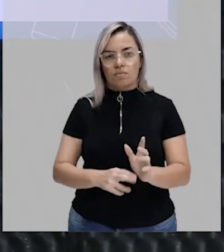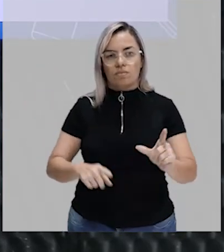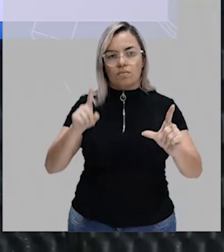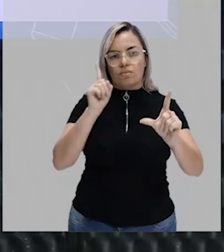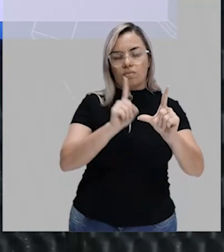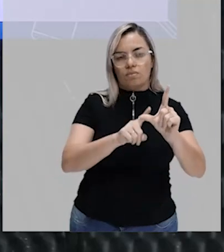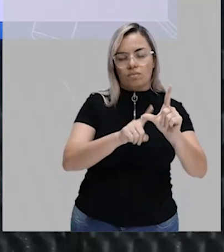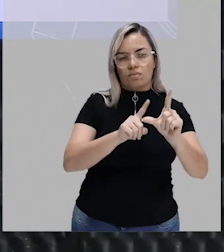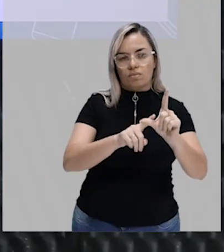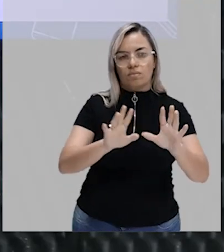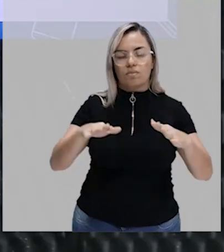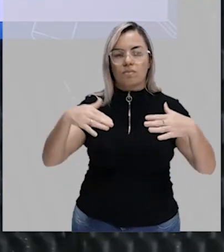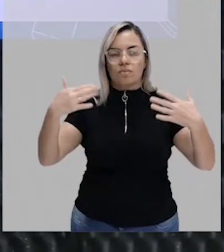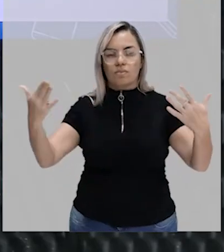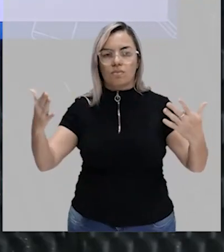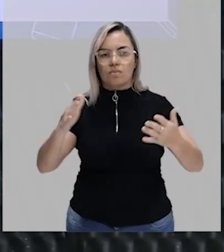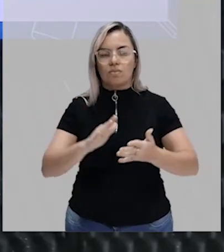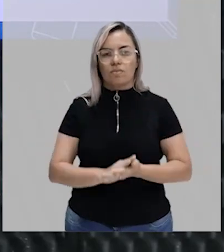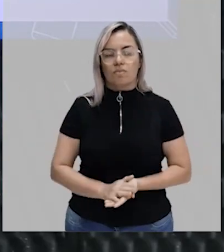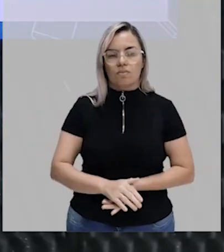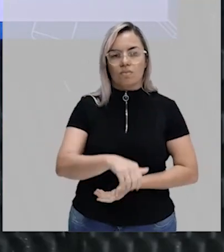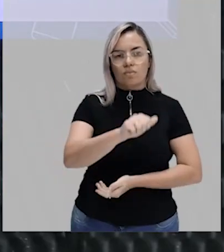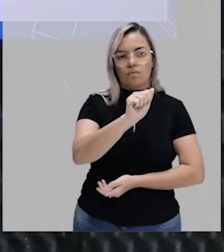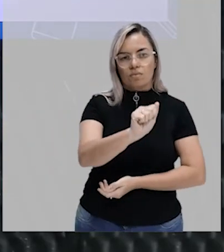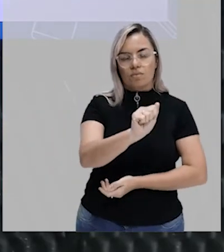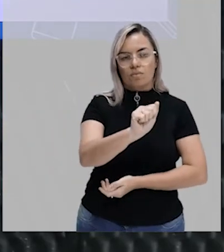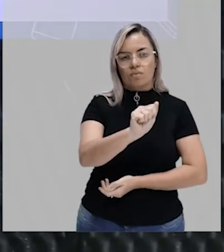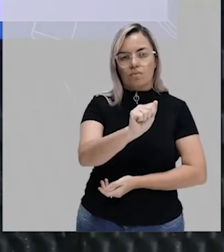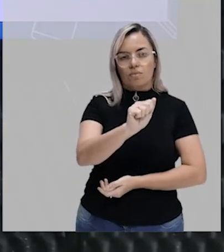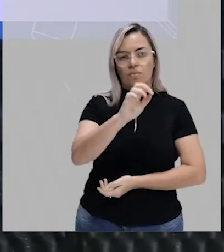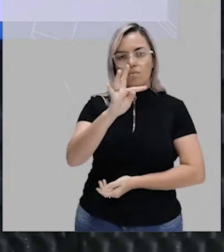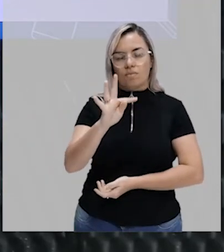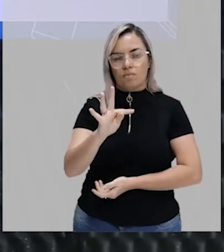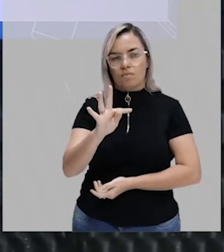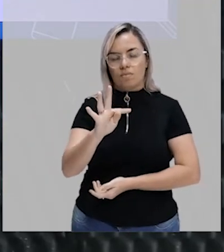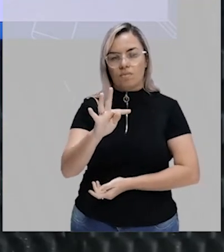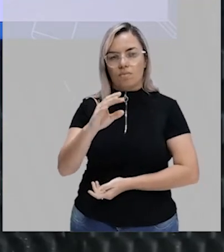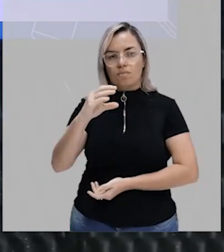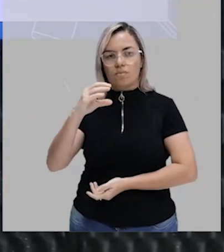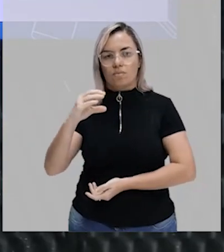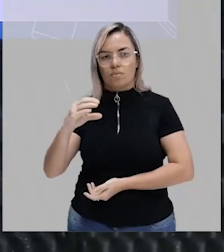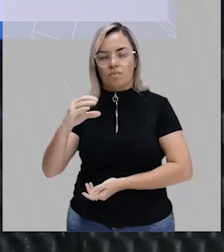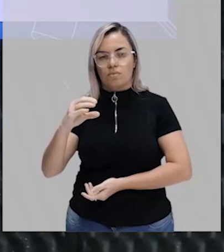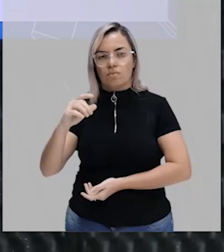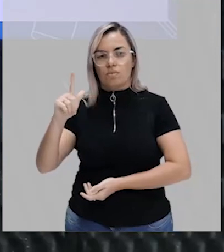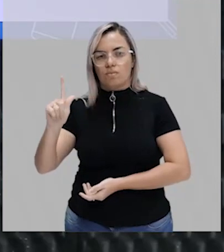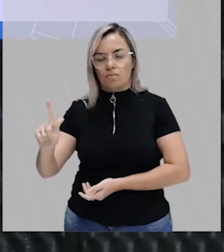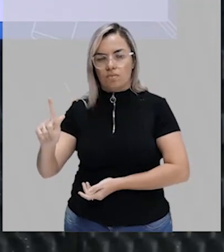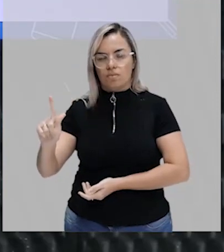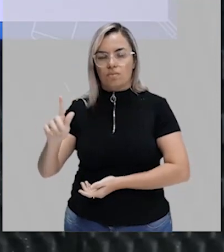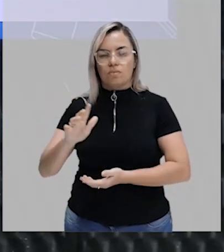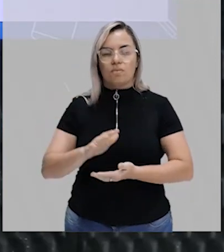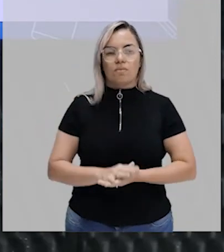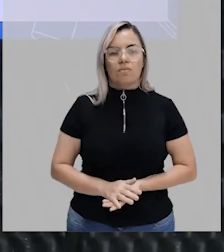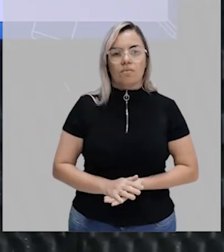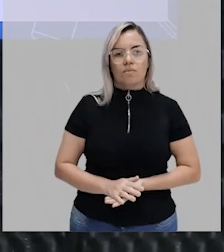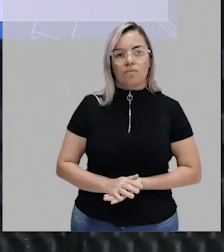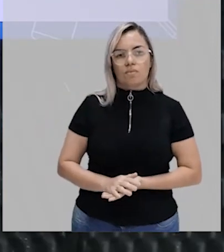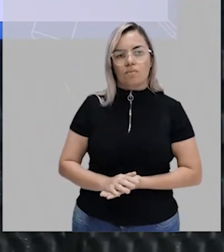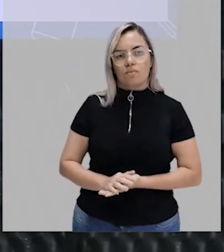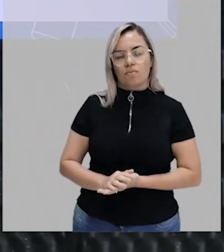letras. Quais são essas letras? A, T, C e G. Então,